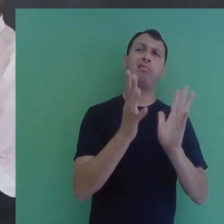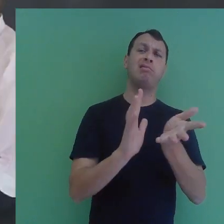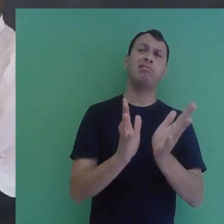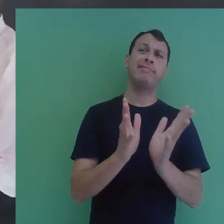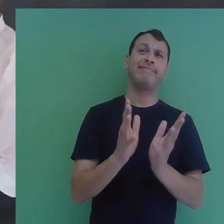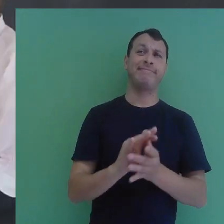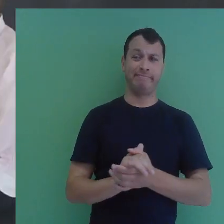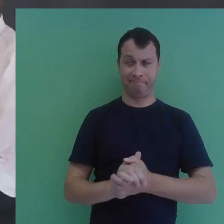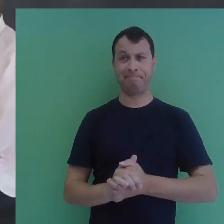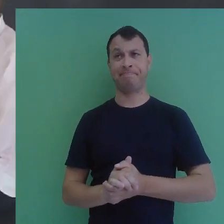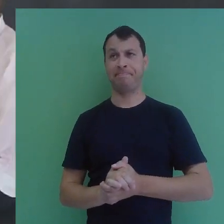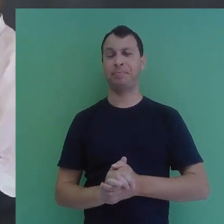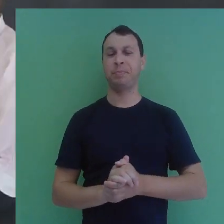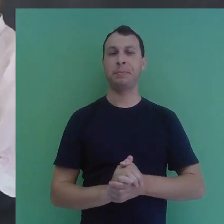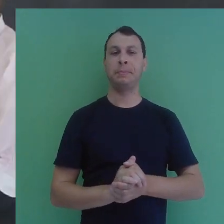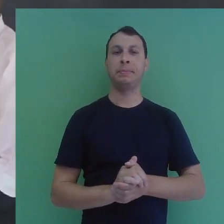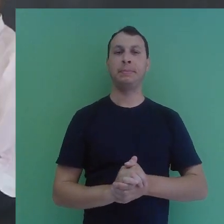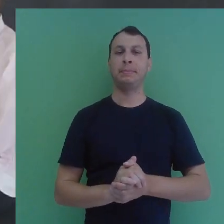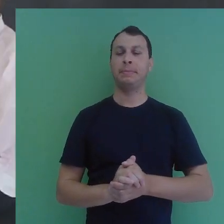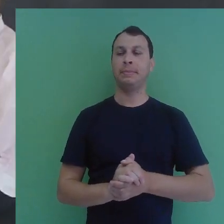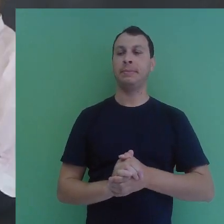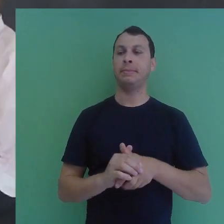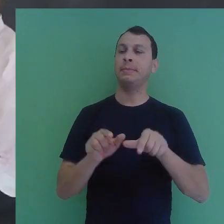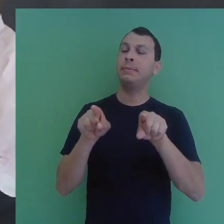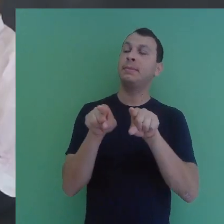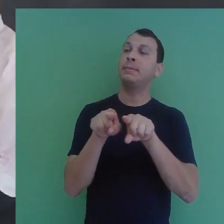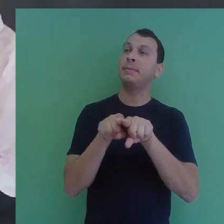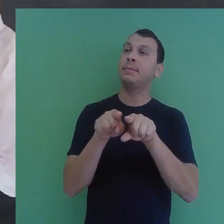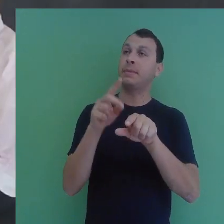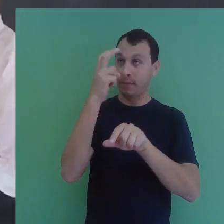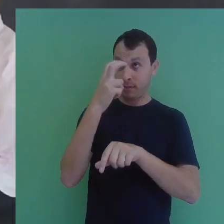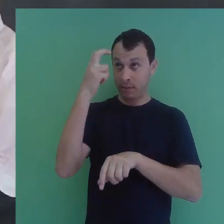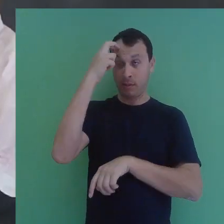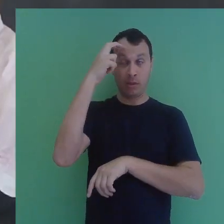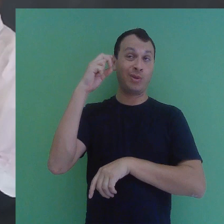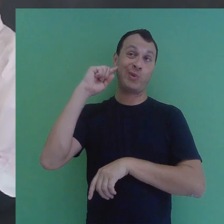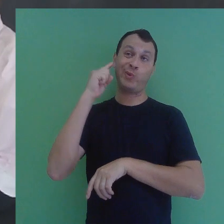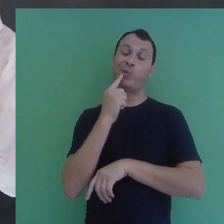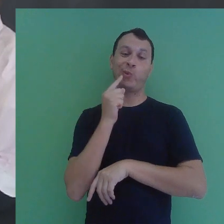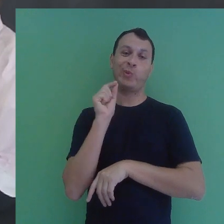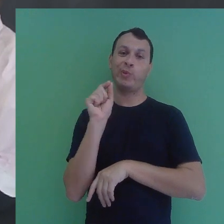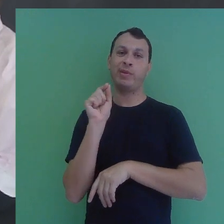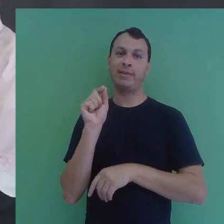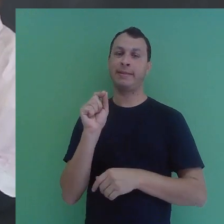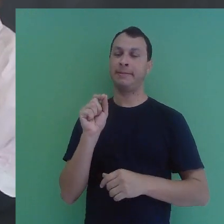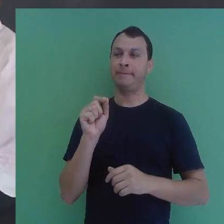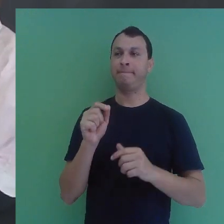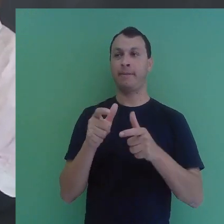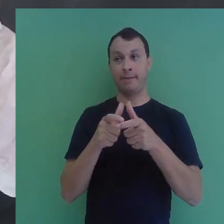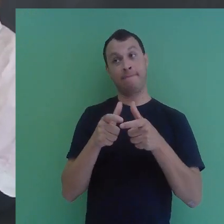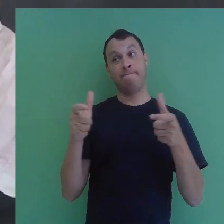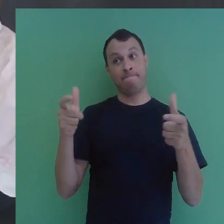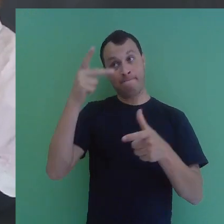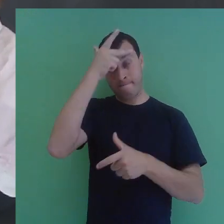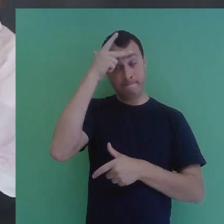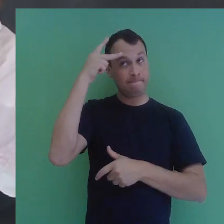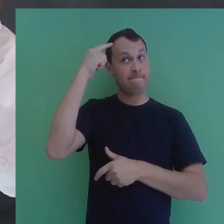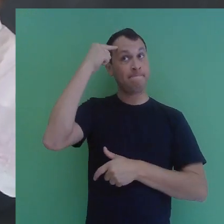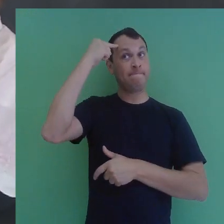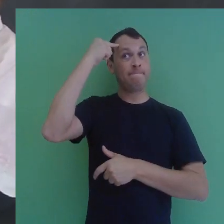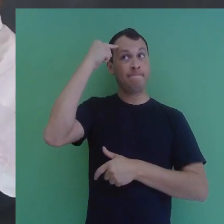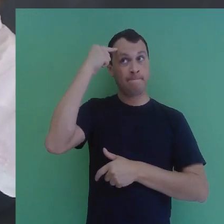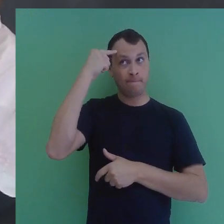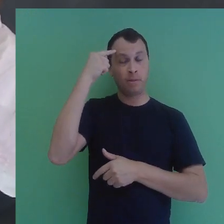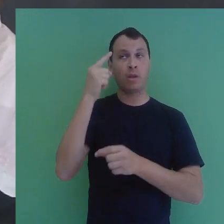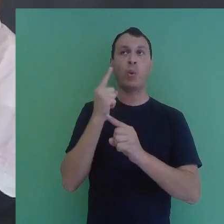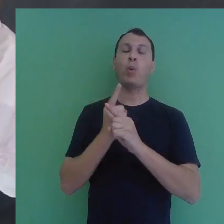Então, uma outra coisa que acontece na cultura surda também é que boa parte das pessoas acredita que quando